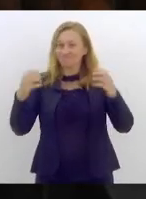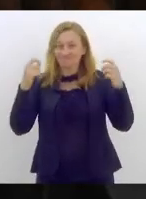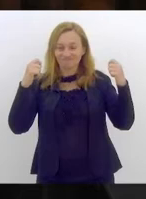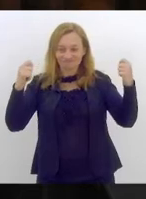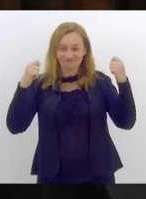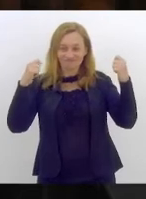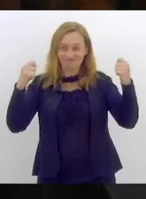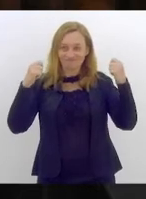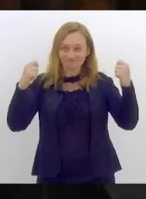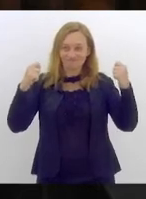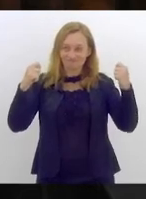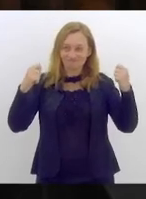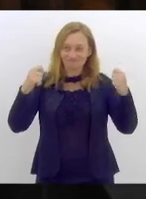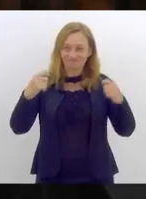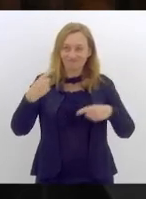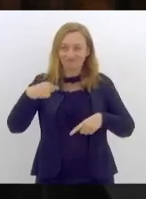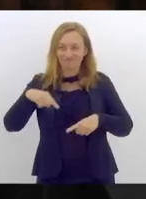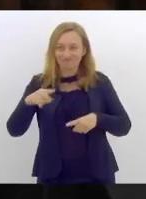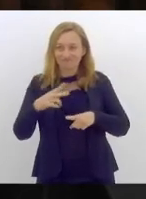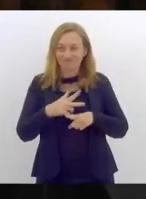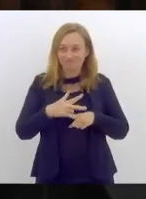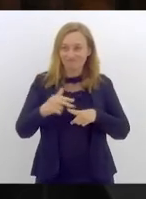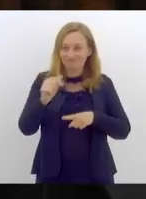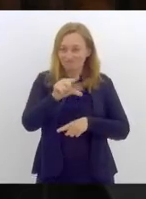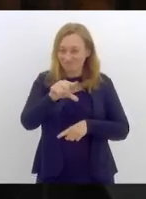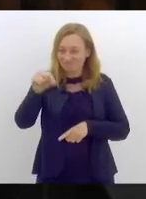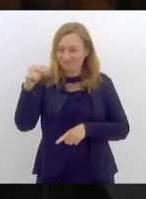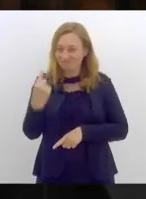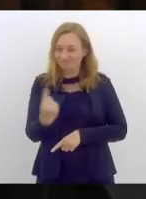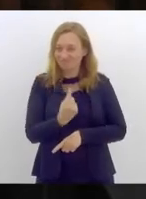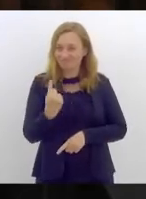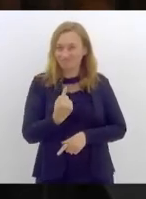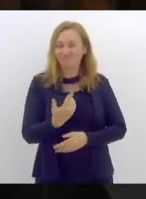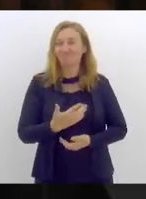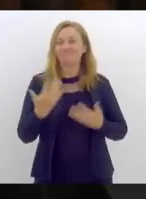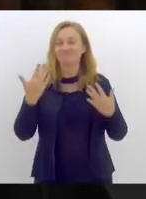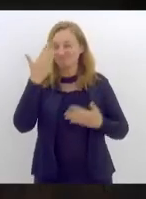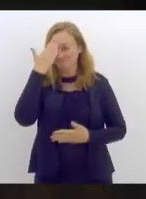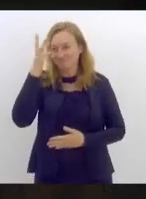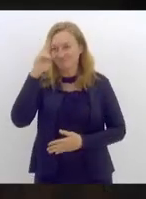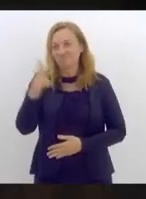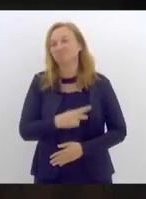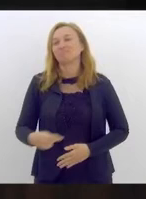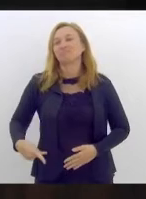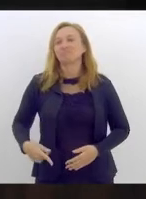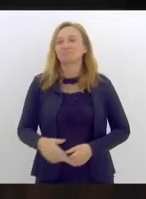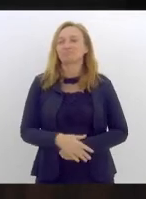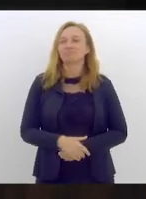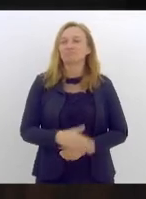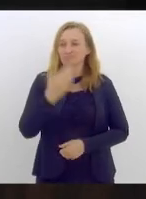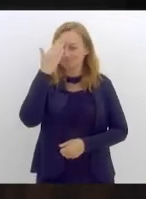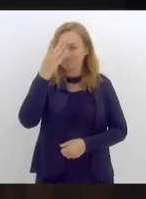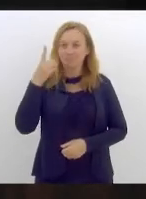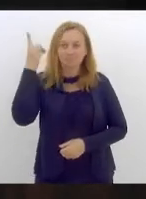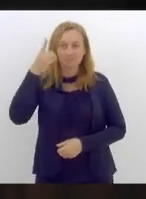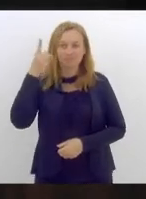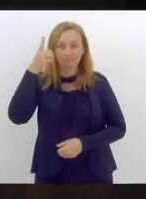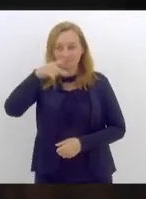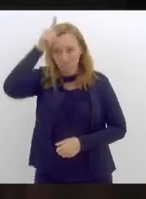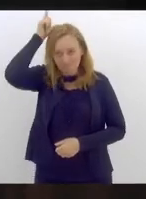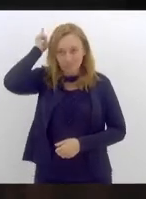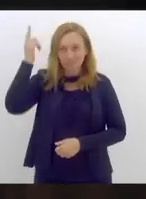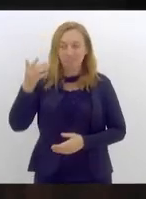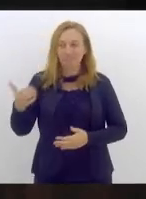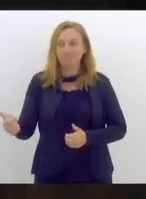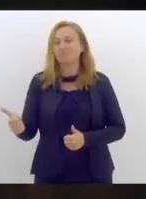levaram aos vencedores que a gente escolheu Muito obrigado senhor presidente Obrigado Deputado Luiz Paulo eu convidaria